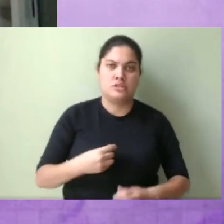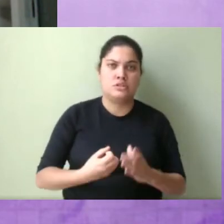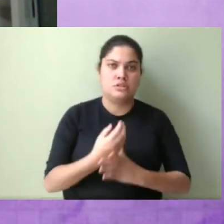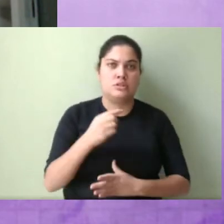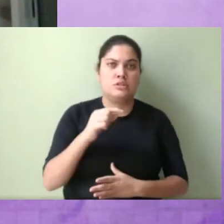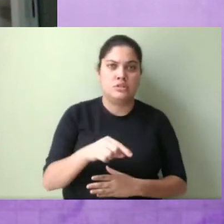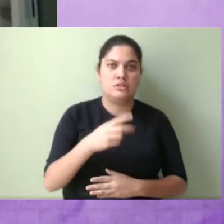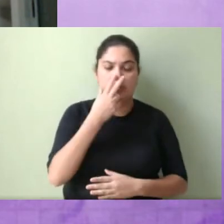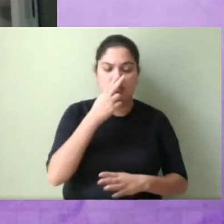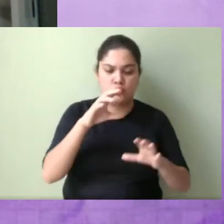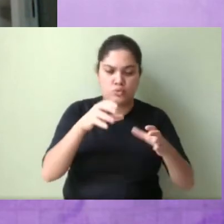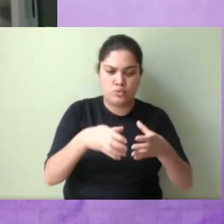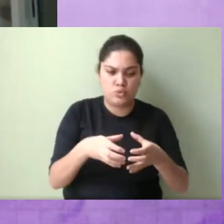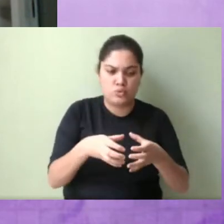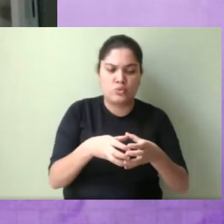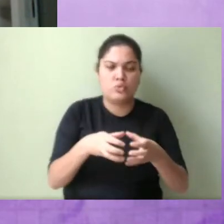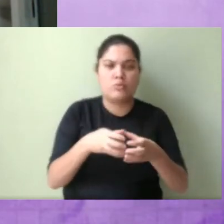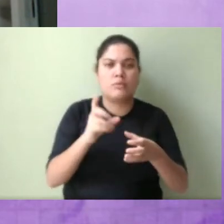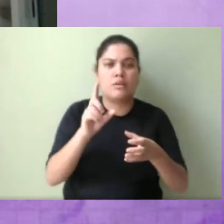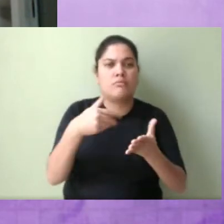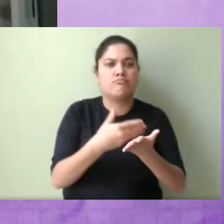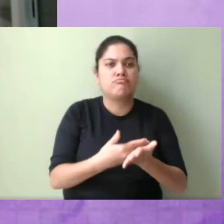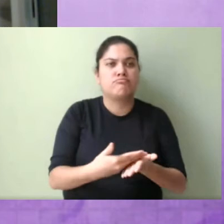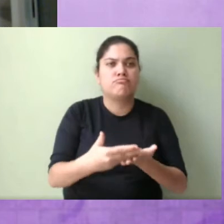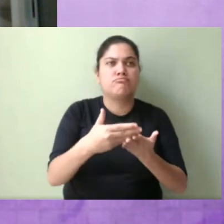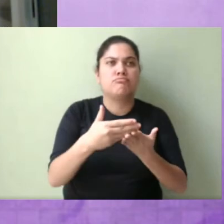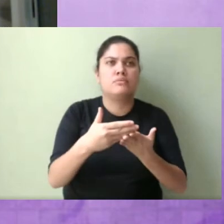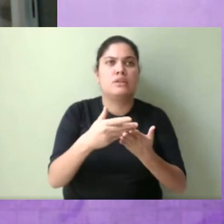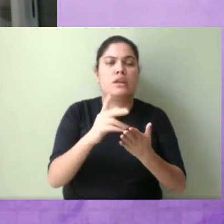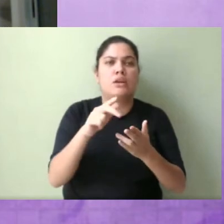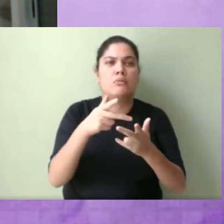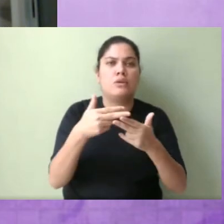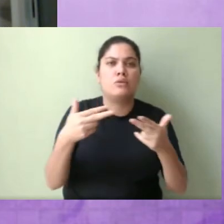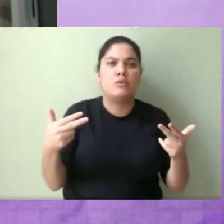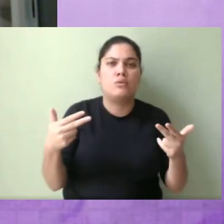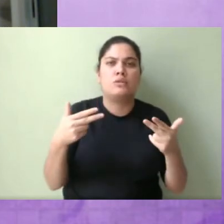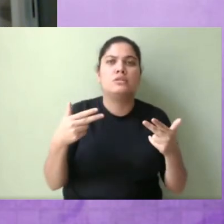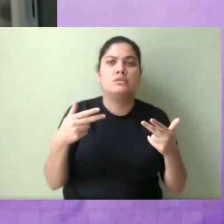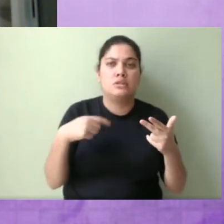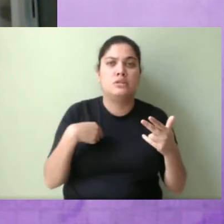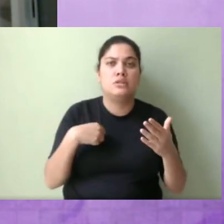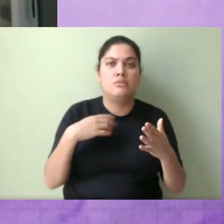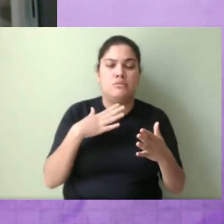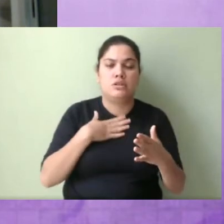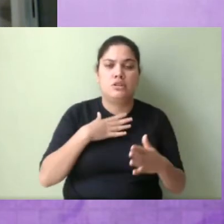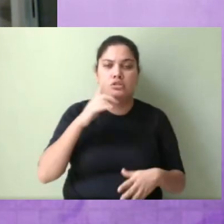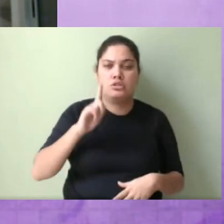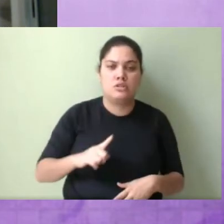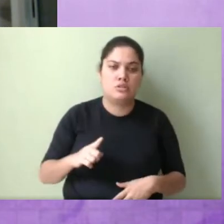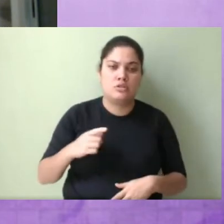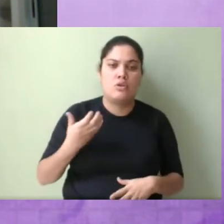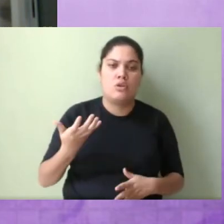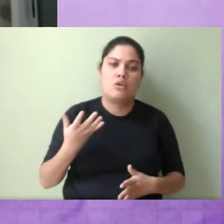gente trabalhar uma política de direitos humanos, né? Porque eu estava na ideia da questão de uma política de combate